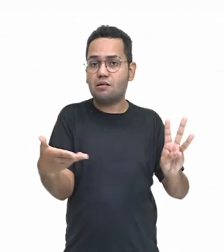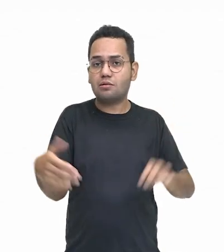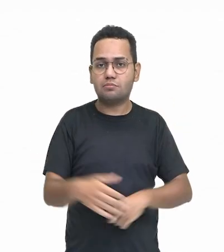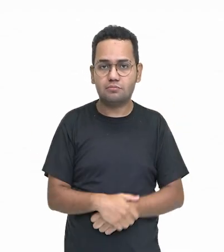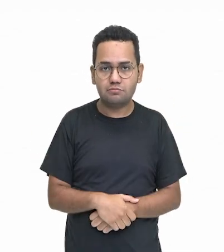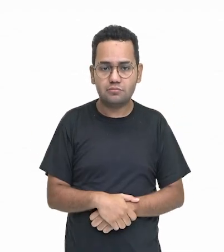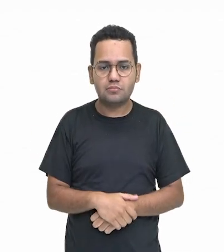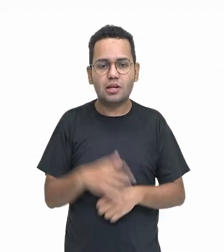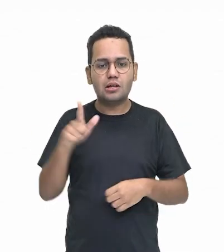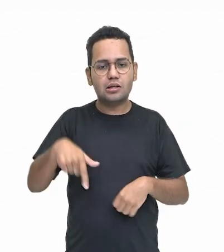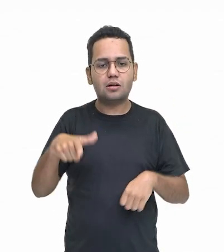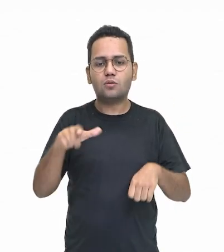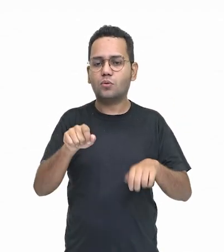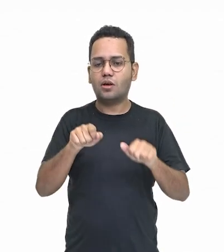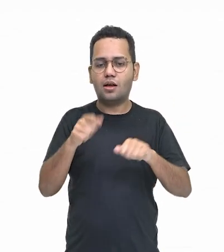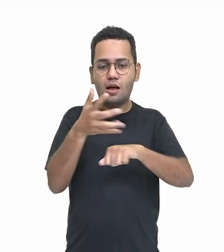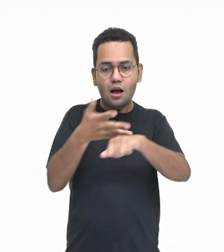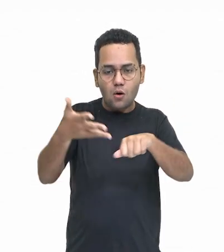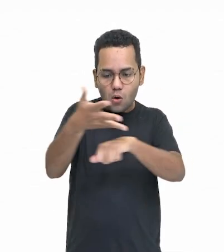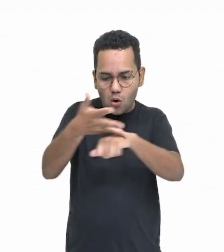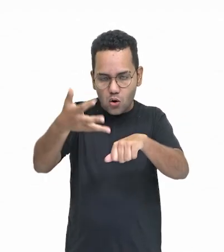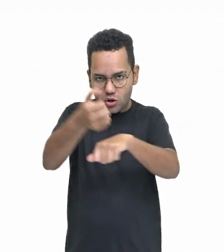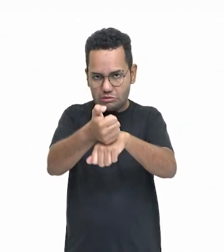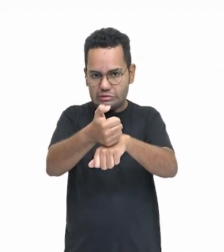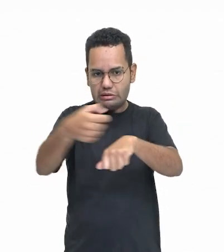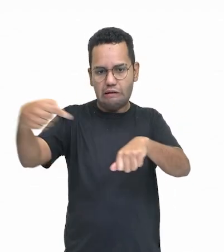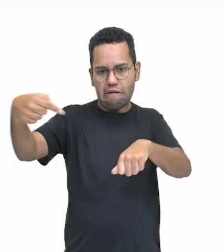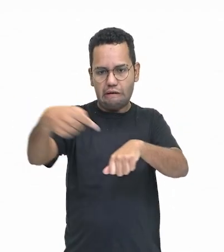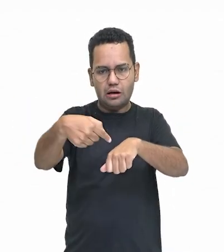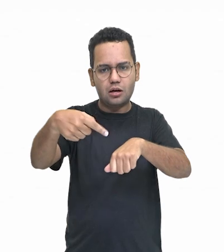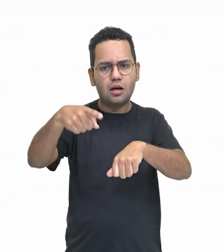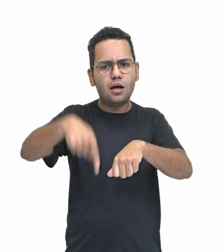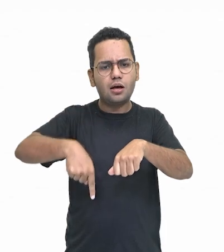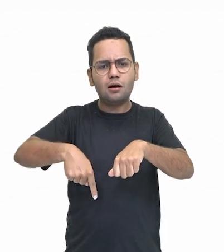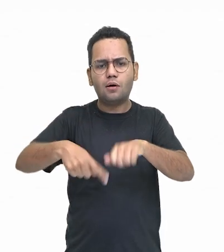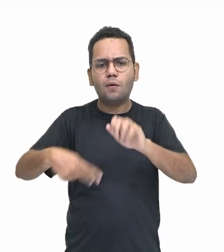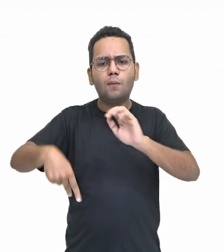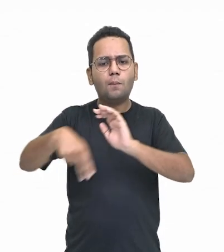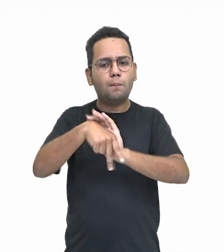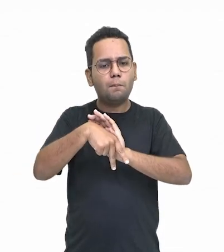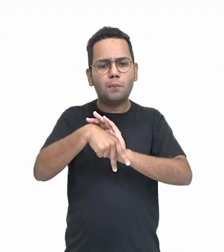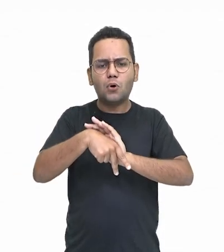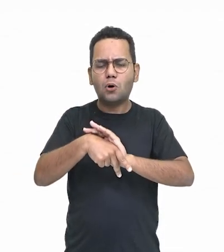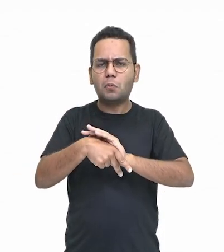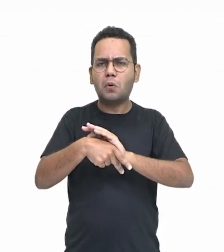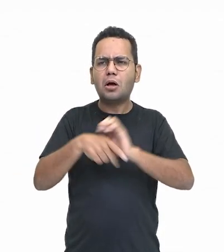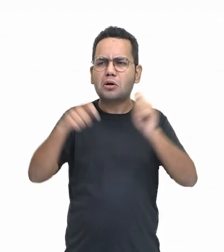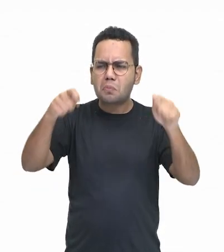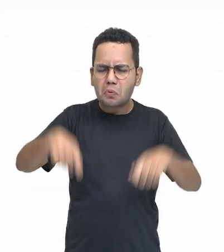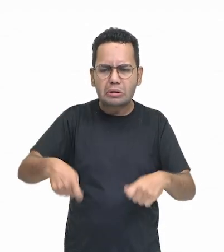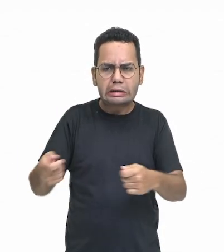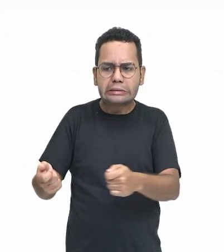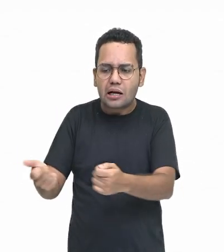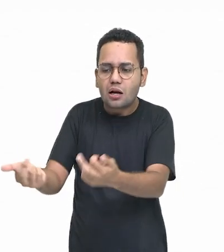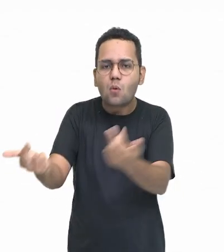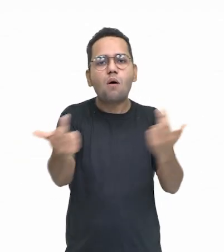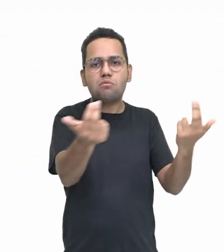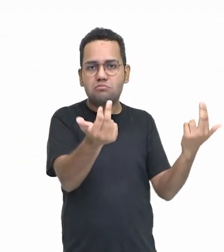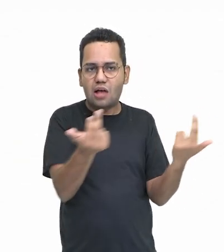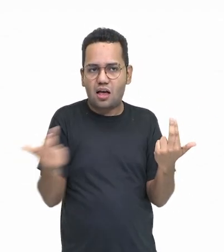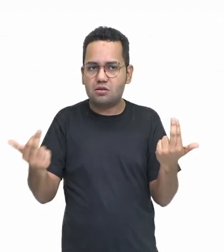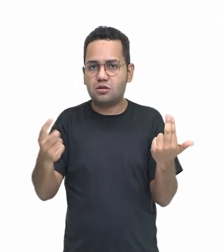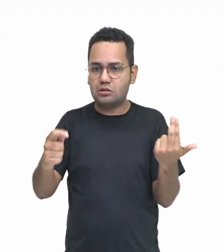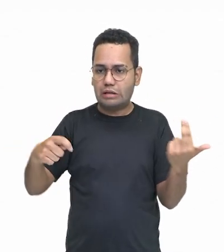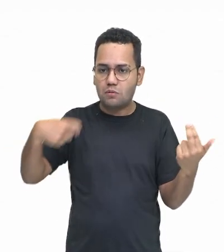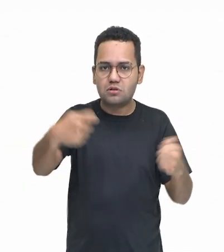a colonização como movimento necessário para civilizar o mundo. Olha que interessante, né?